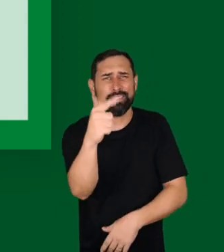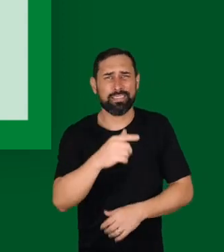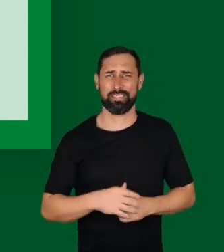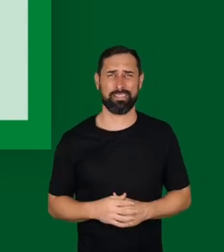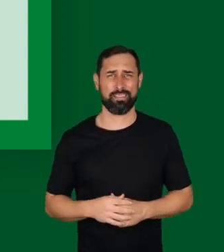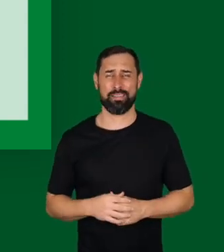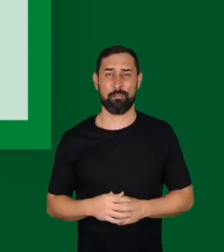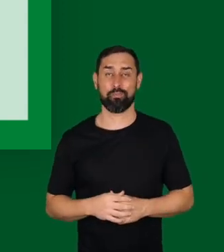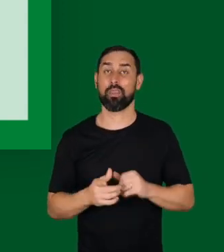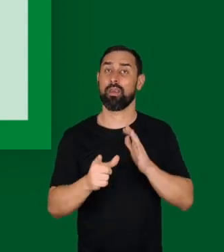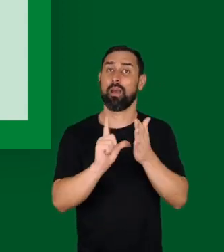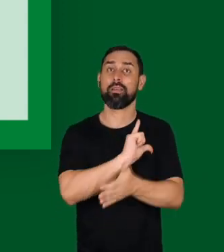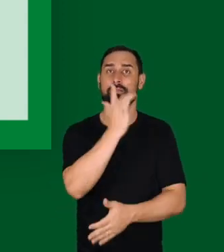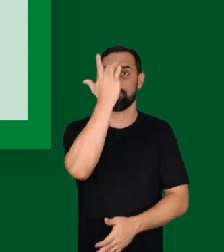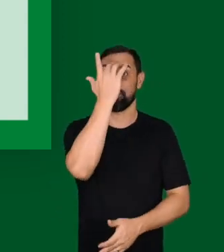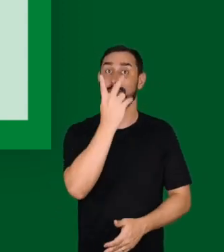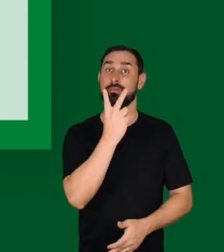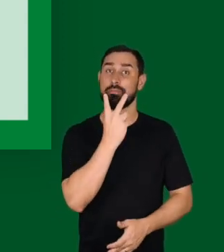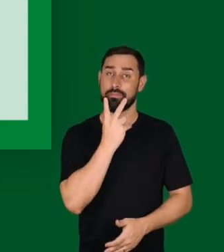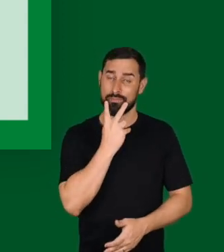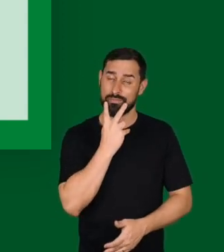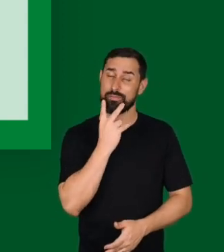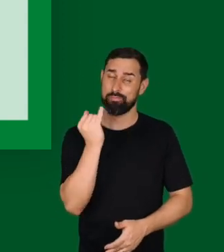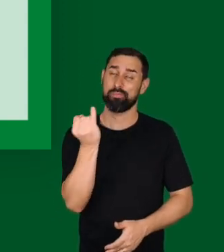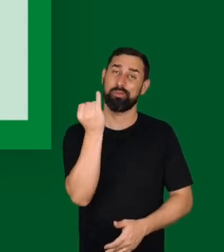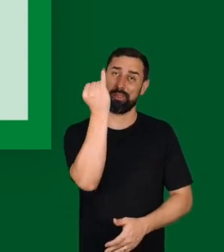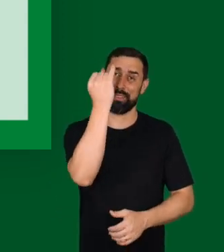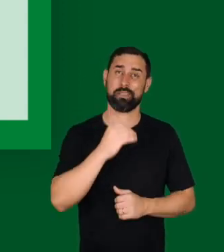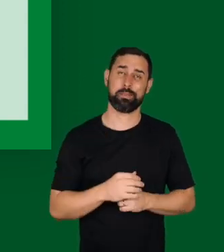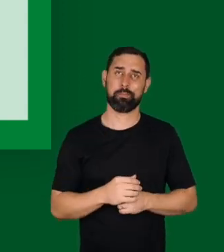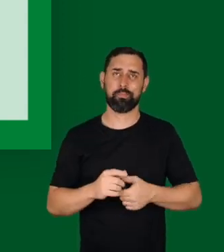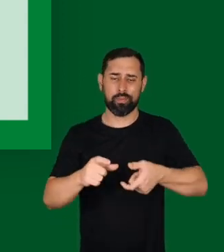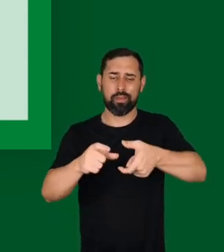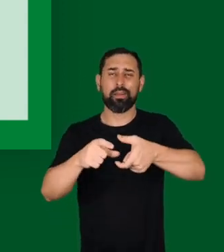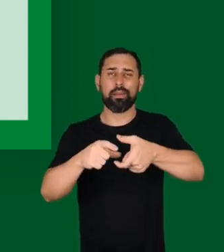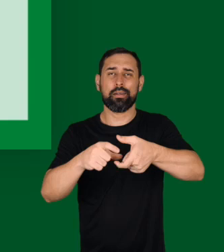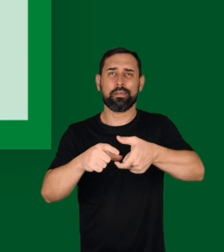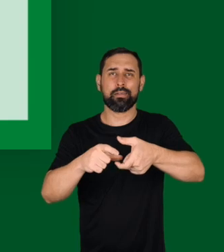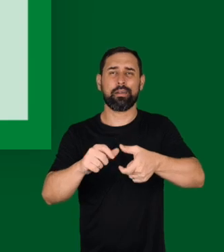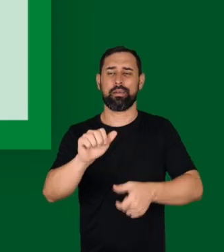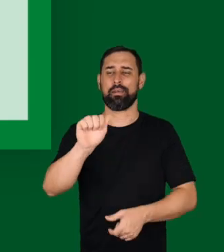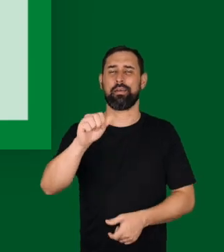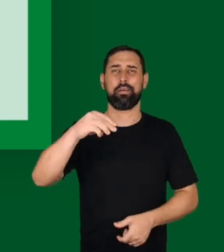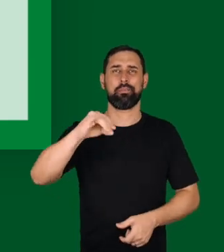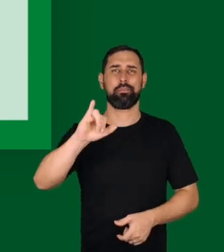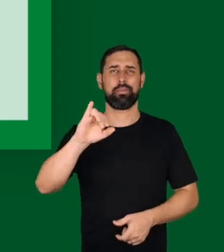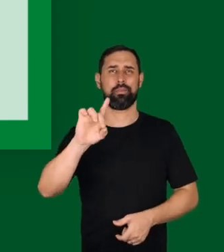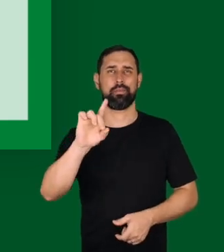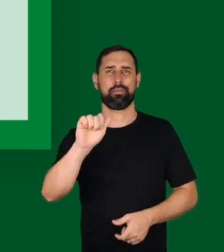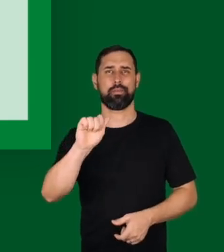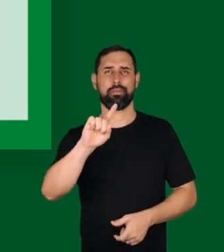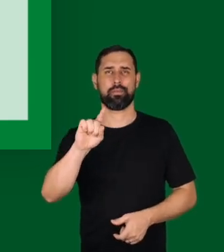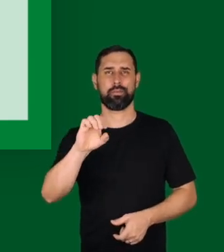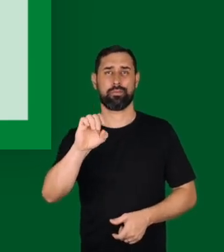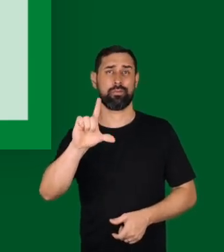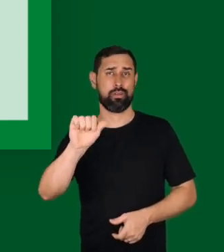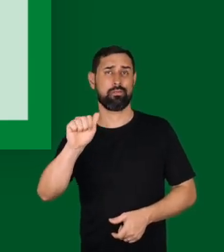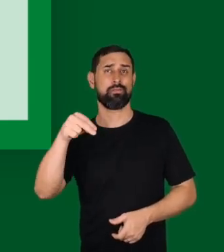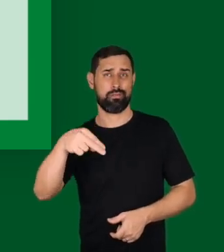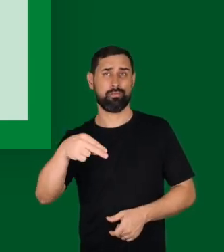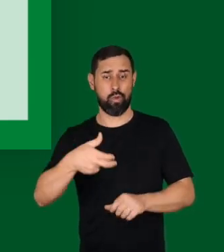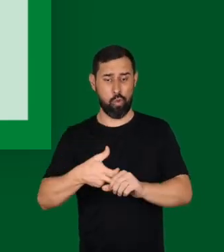muito incômodo. Então, é interessante que você faça uma sedação. Geralmente, a gente usa